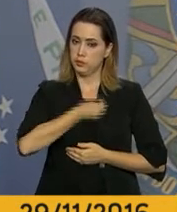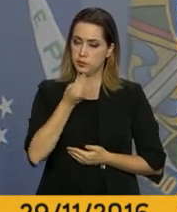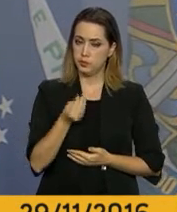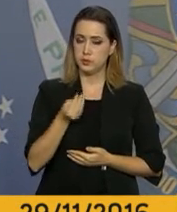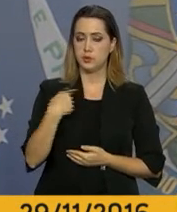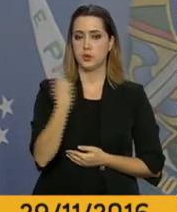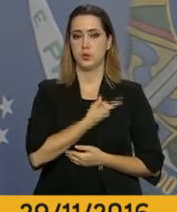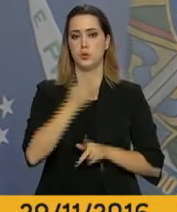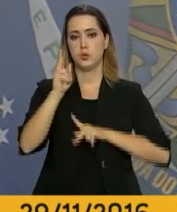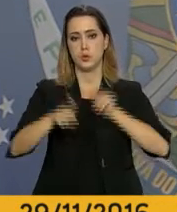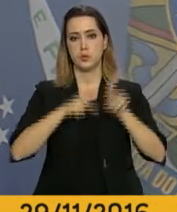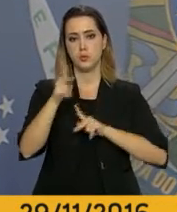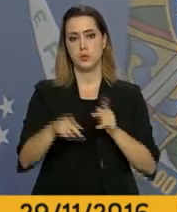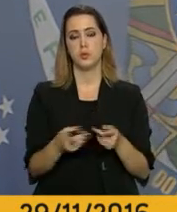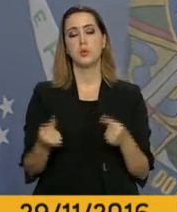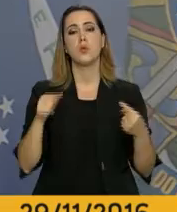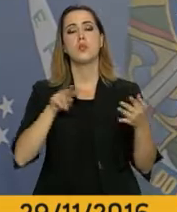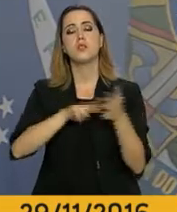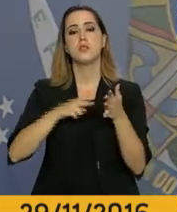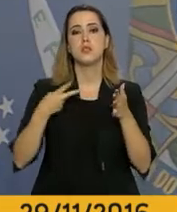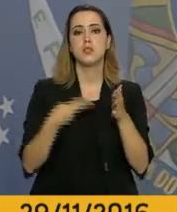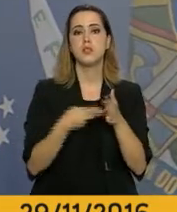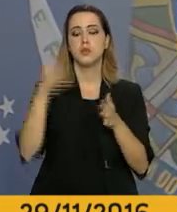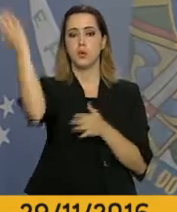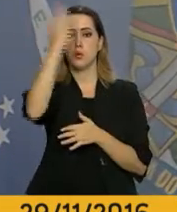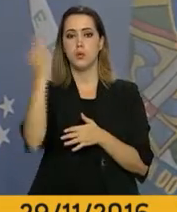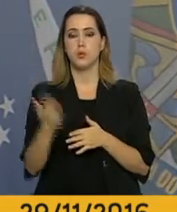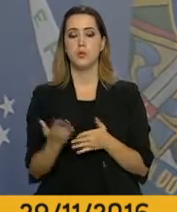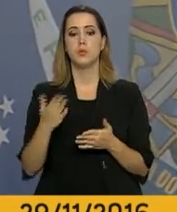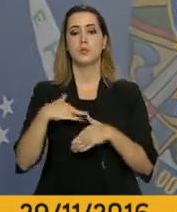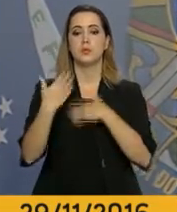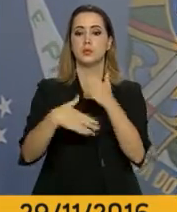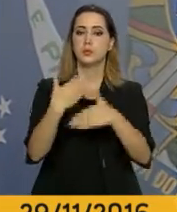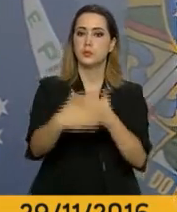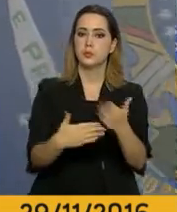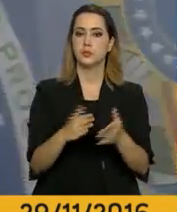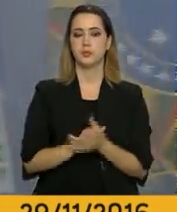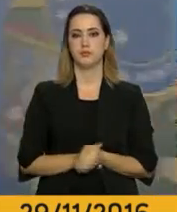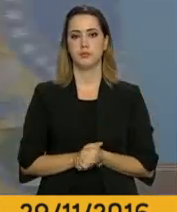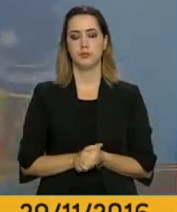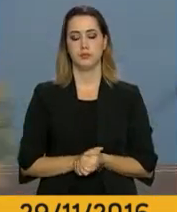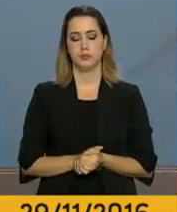voltado para o desenvolvimento vamos à frente